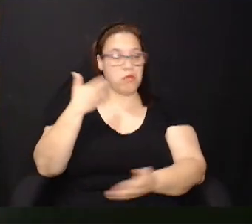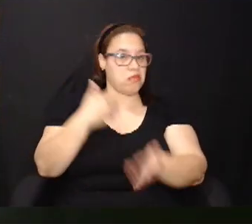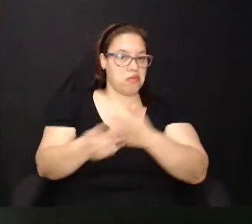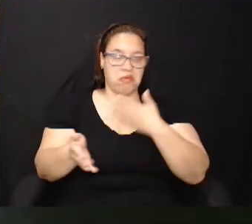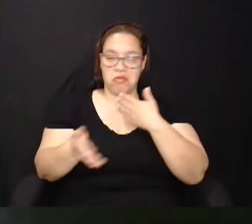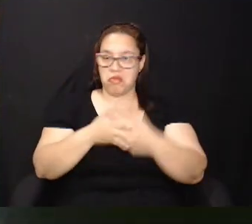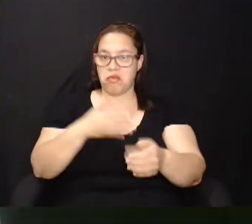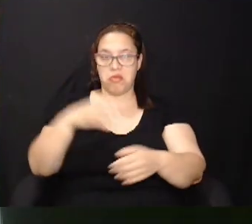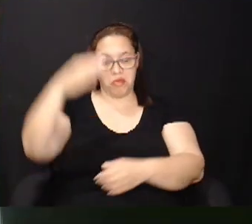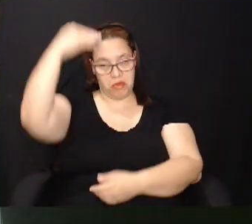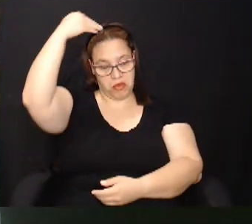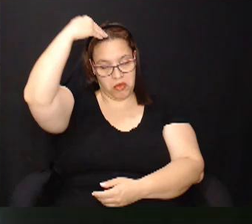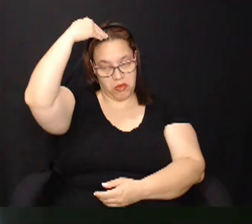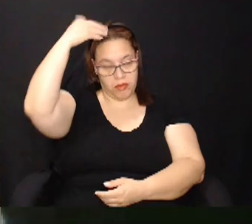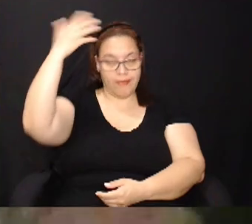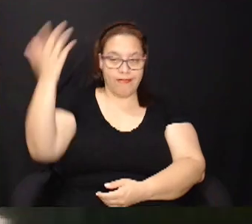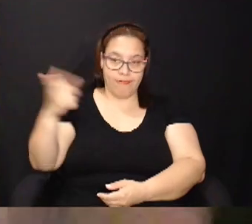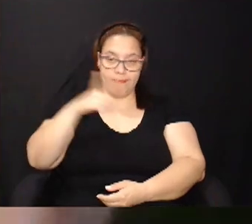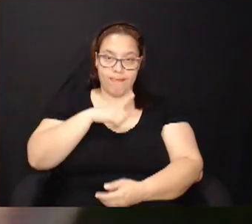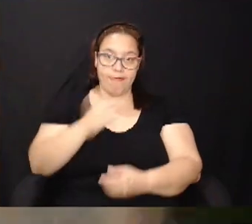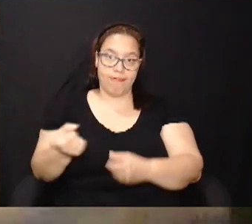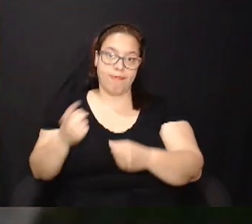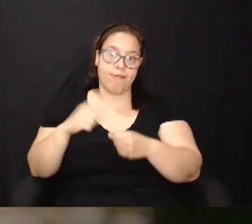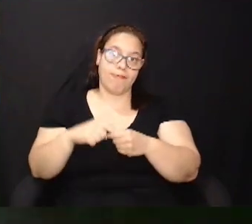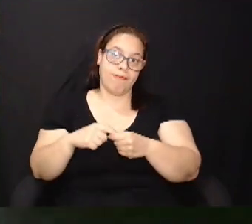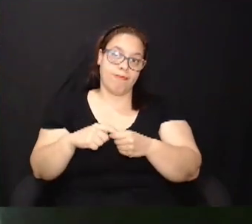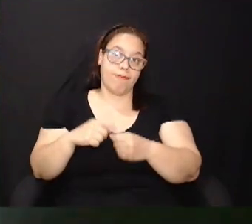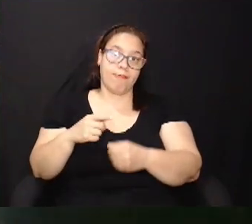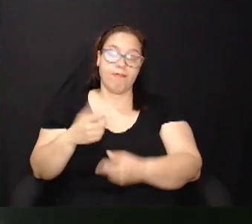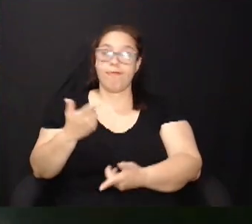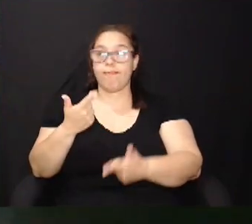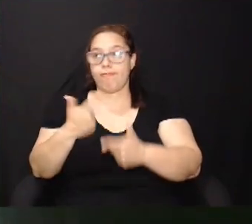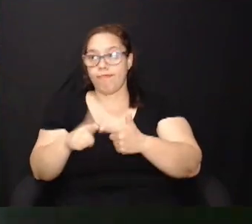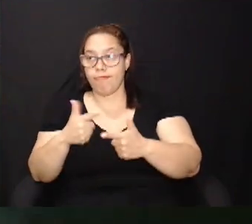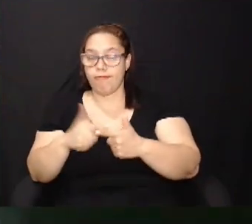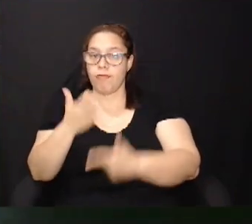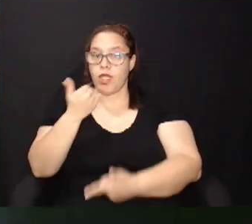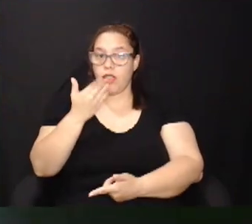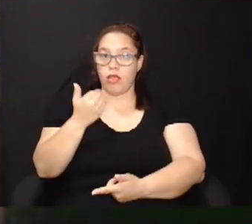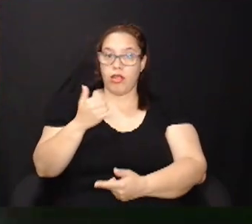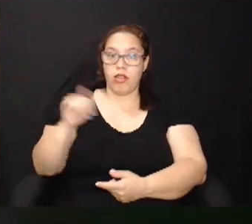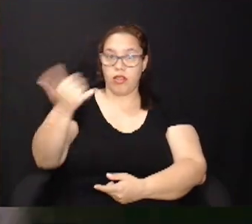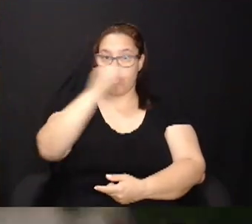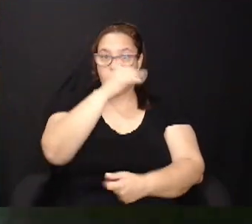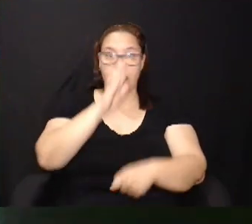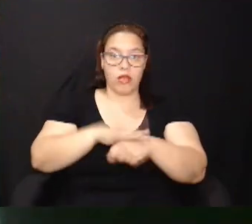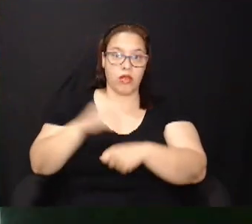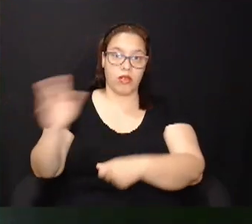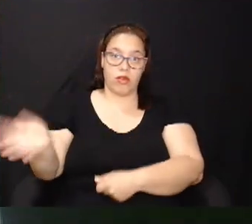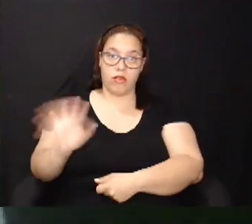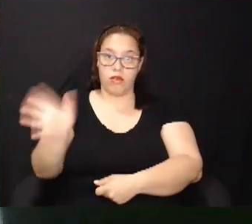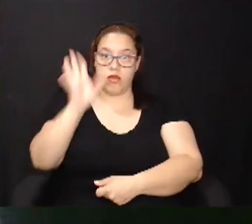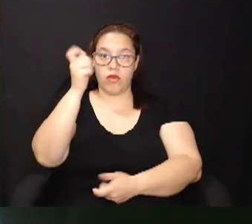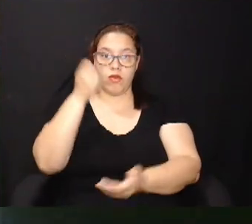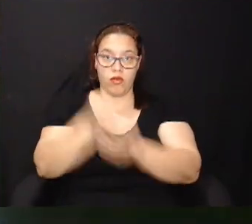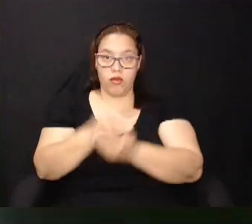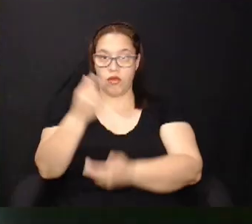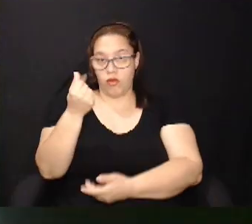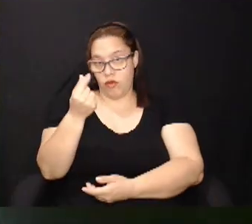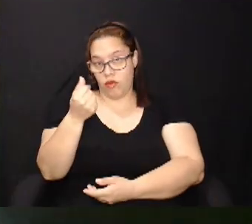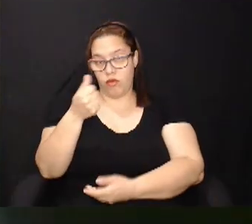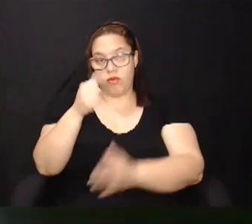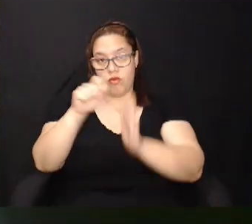e a culpa que a gente entende como vontade. A companhia tirou um problema, você teve que se alimentar e o aeroporto é muito mais caro, você pode cobrar aquele valor pelo artigo 14 do